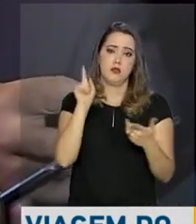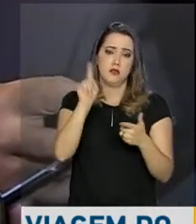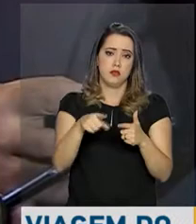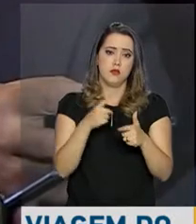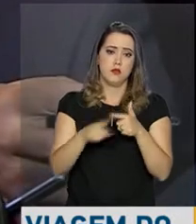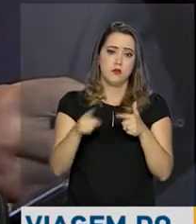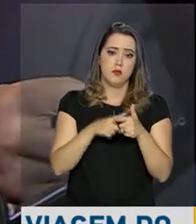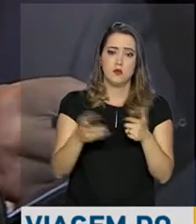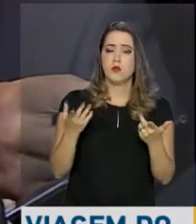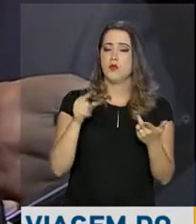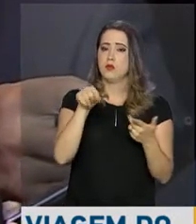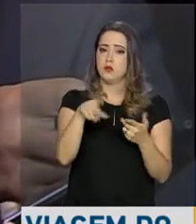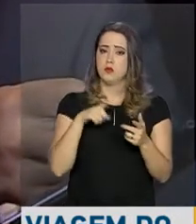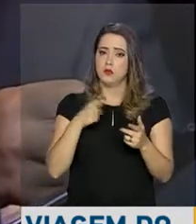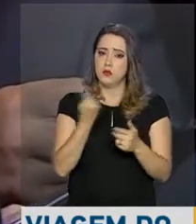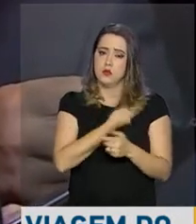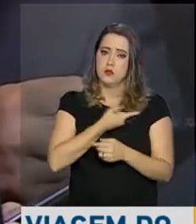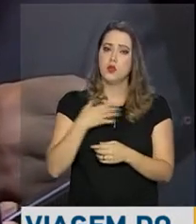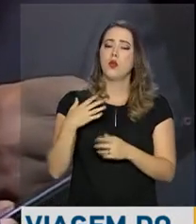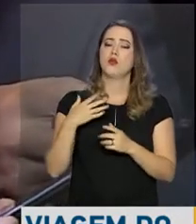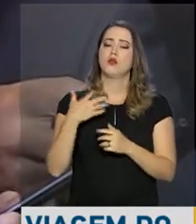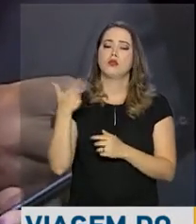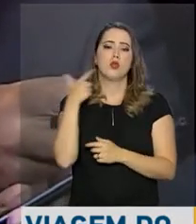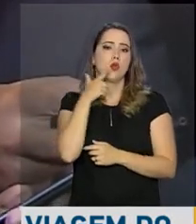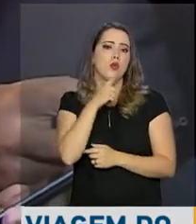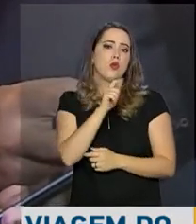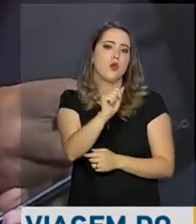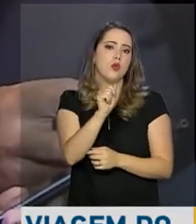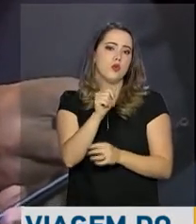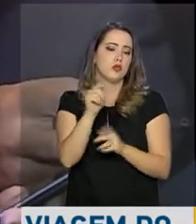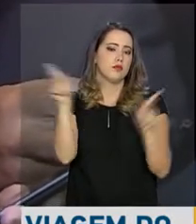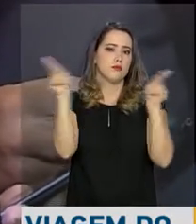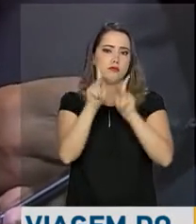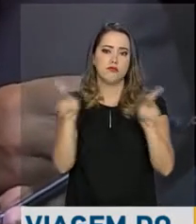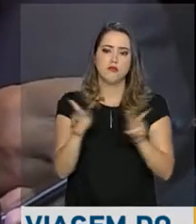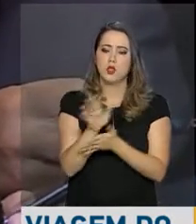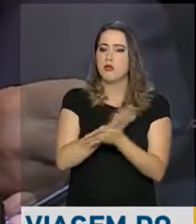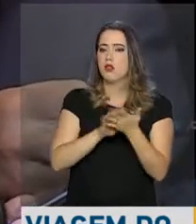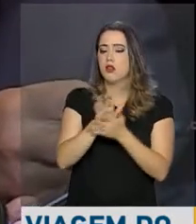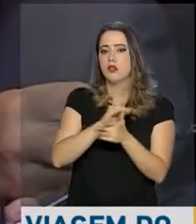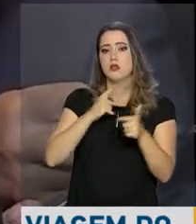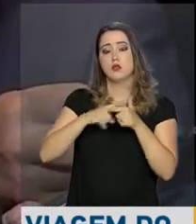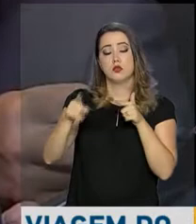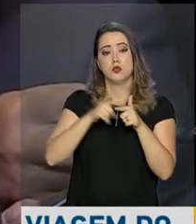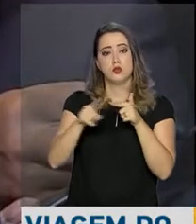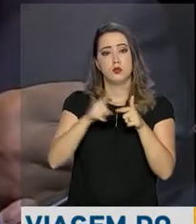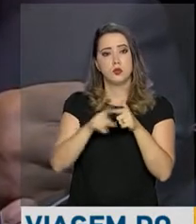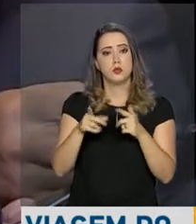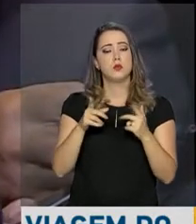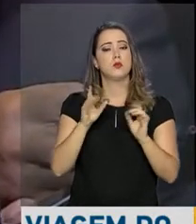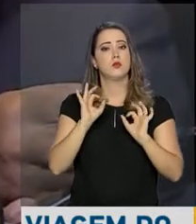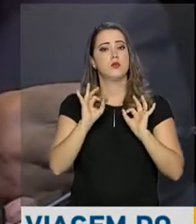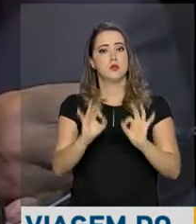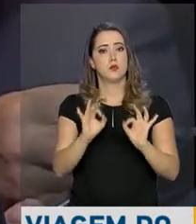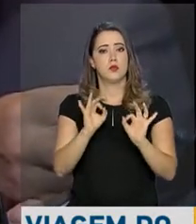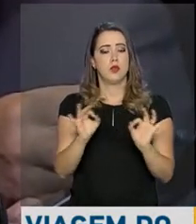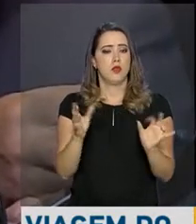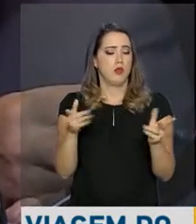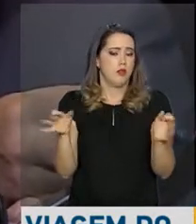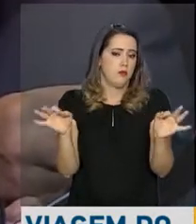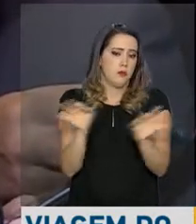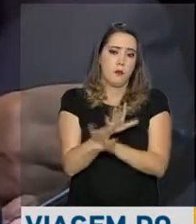problema dos caminhoneiros. Conseguimos pacificamente, sem nenhum incidente de maior monta, conseguimos